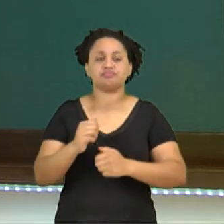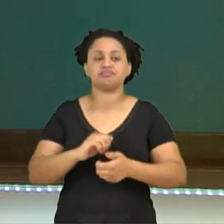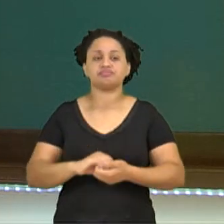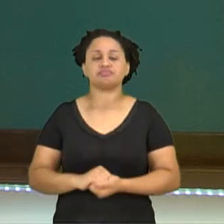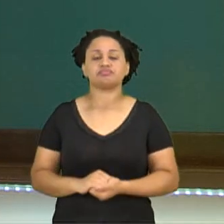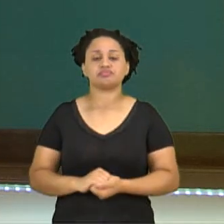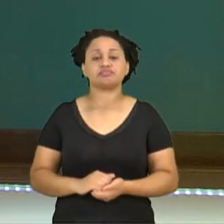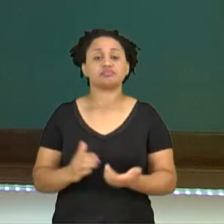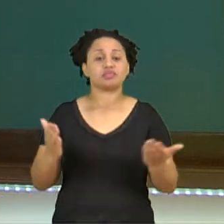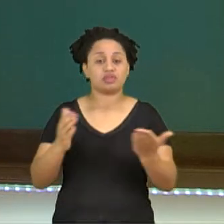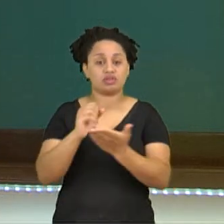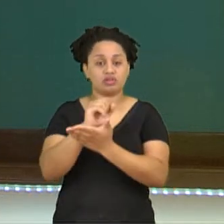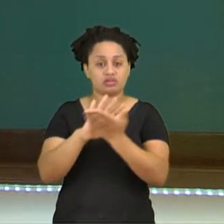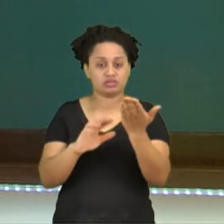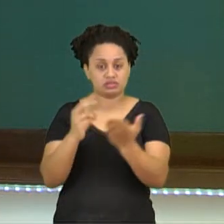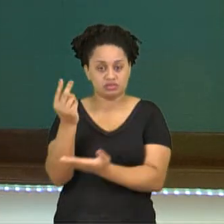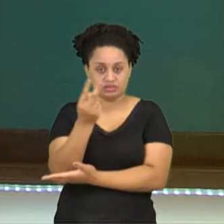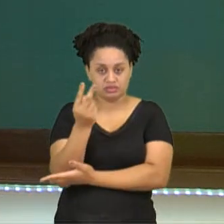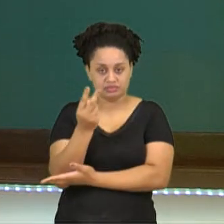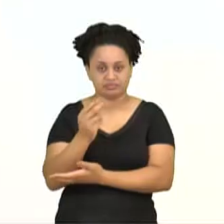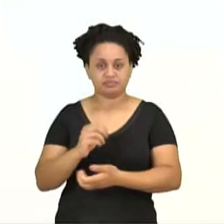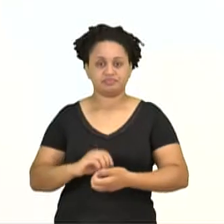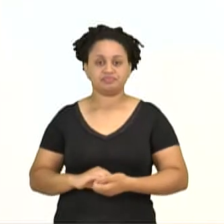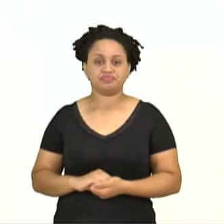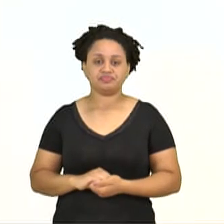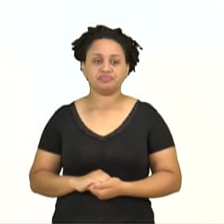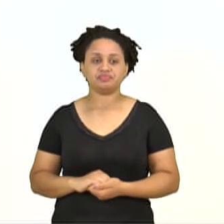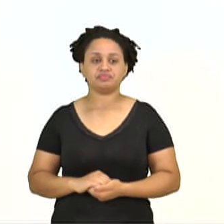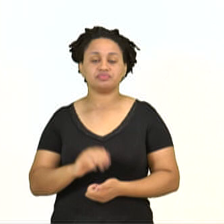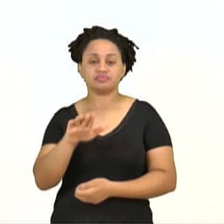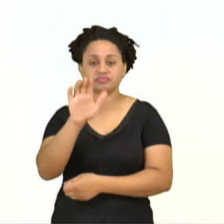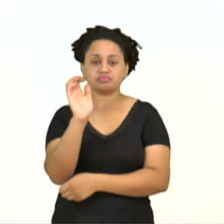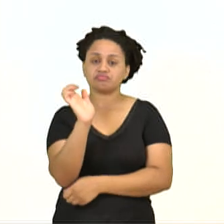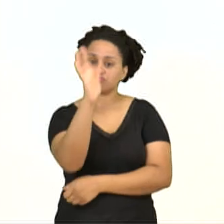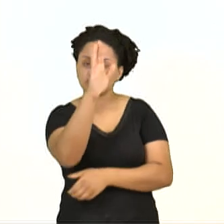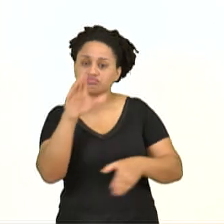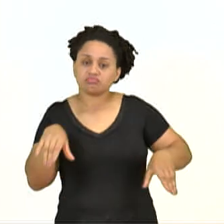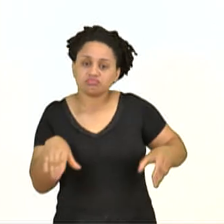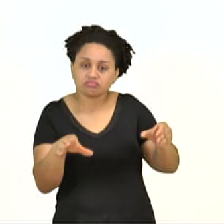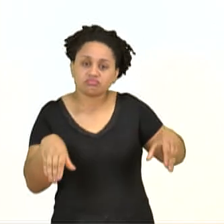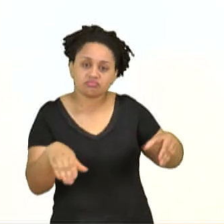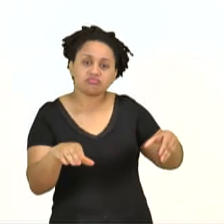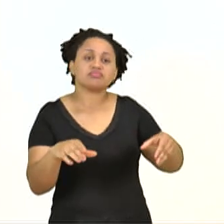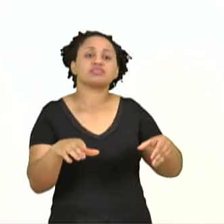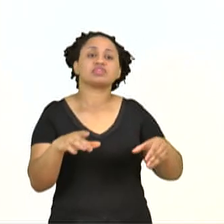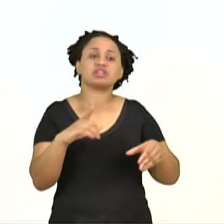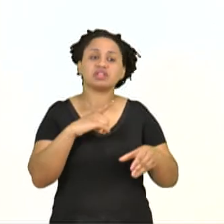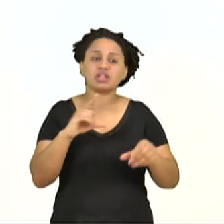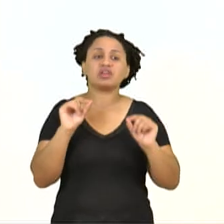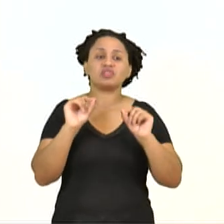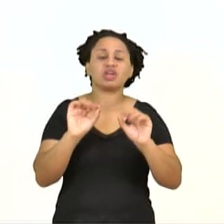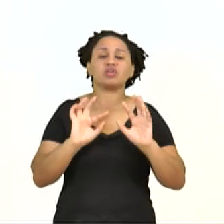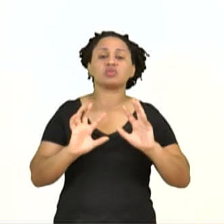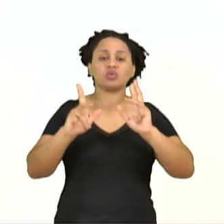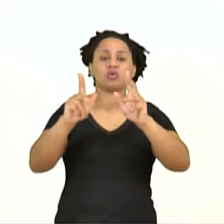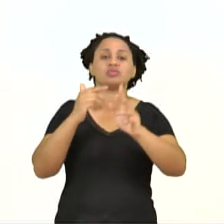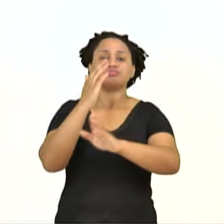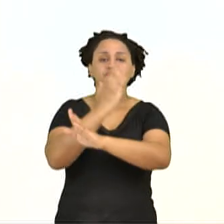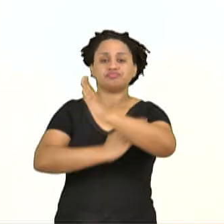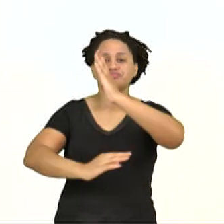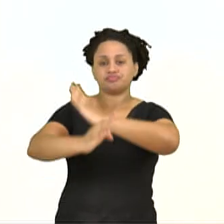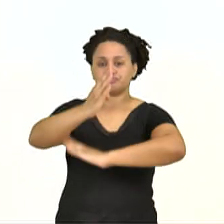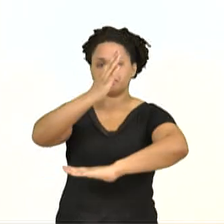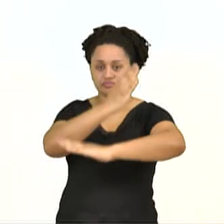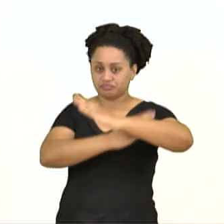Agora, vamos lá para mais um exercício. O basquetebol em cadeira de rodas esteve presente em todas as edições dos